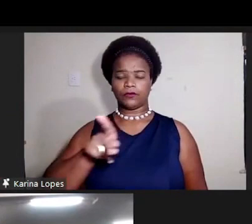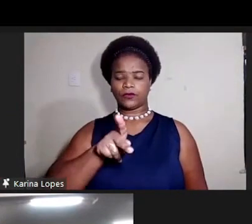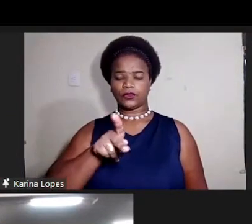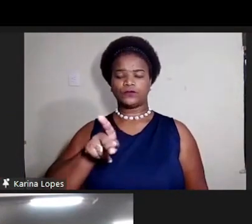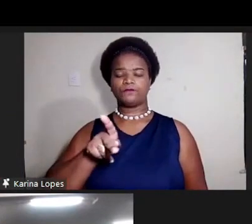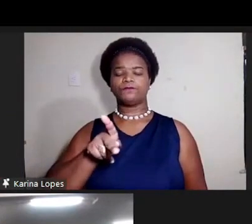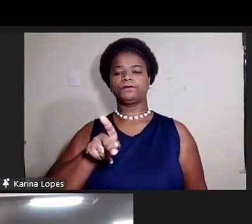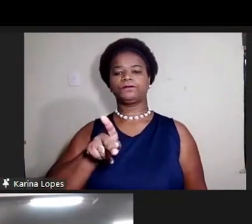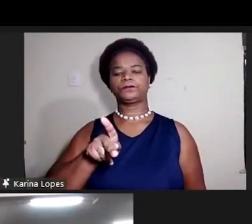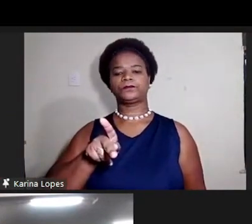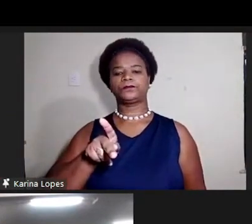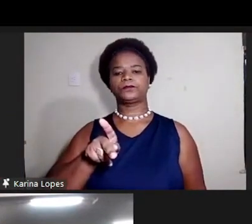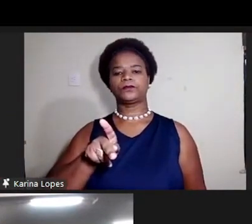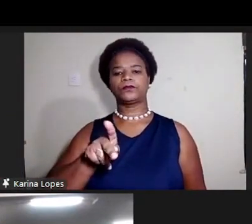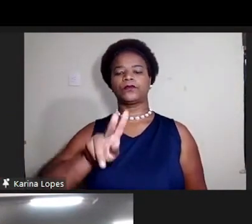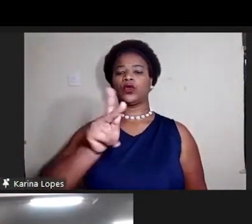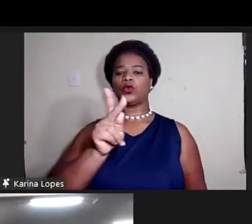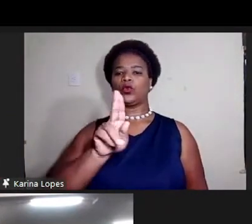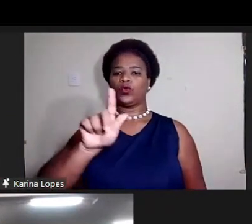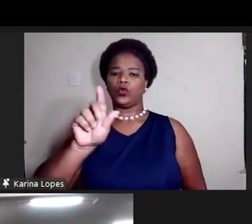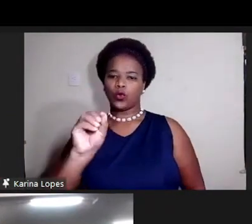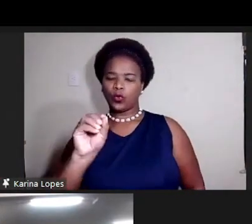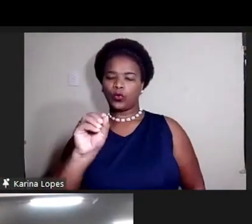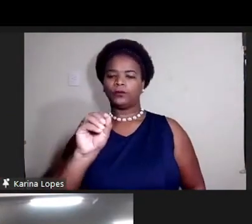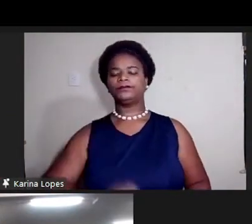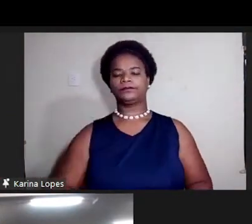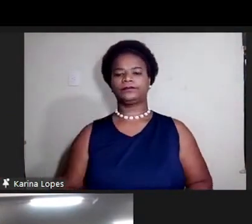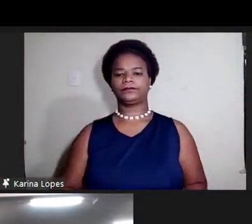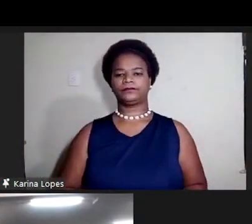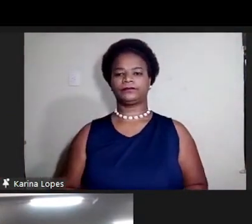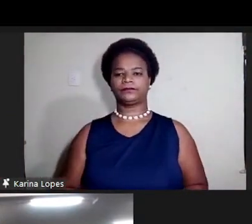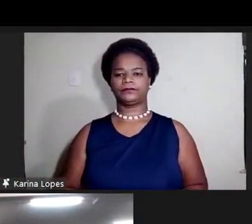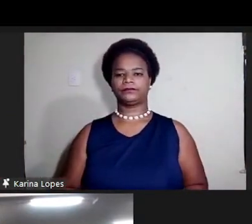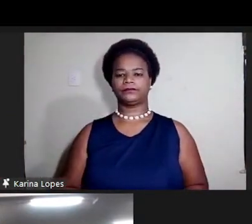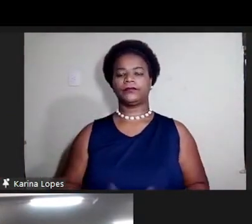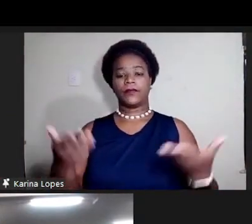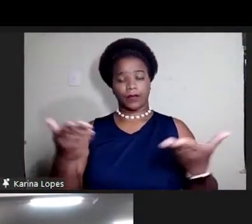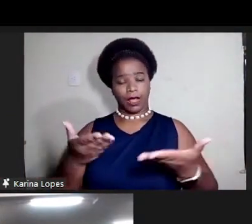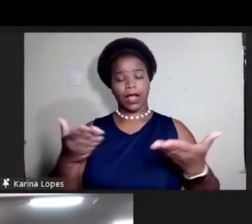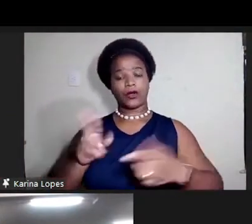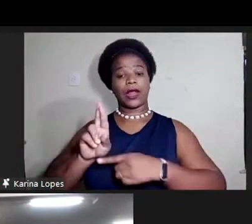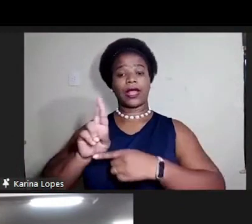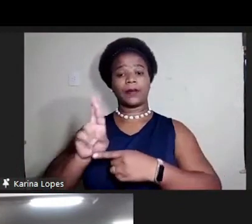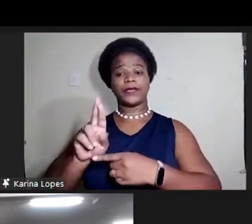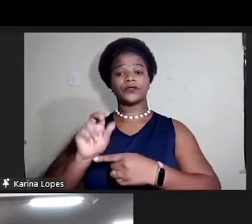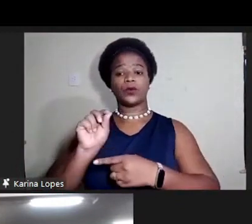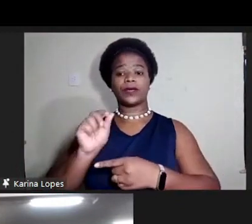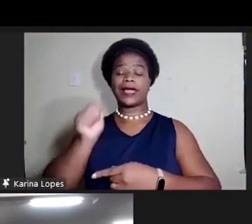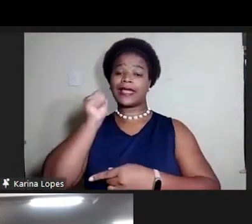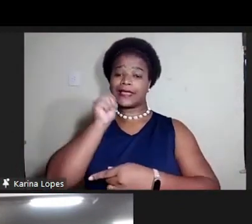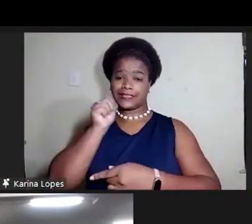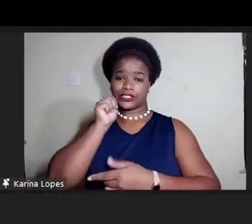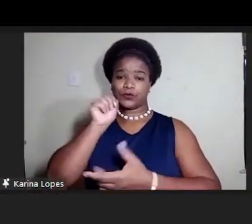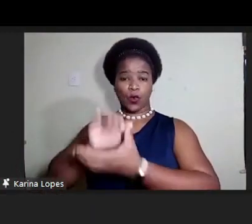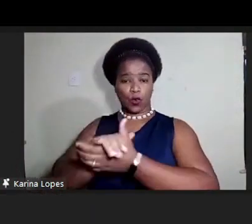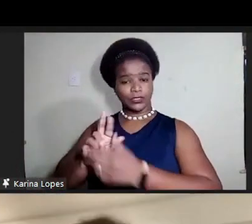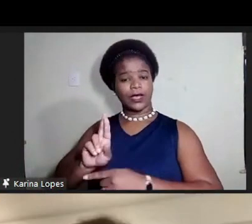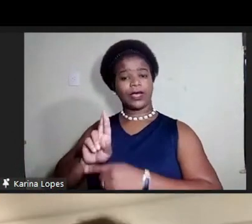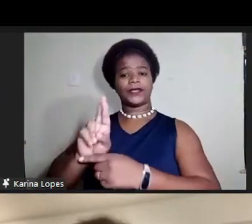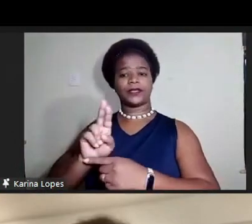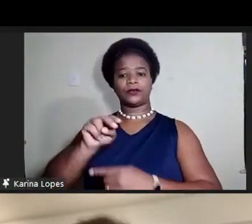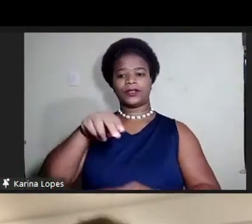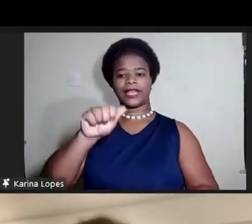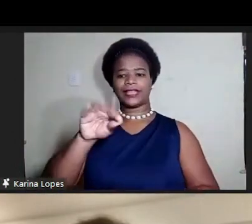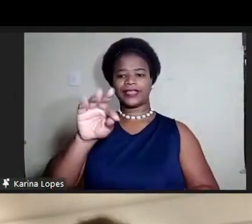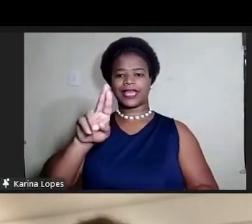Professor Hugo Campos Borges, em memória, aqui representado por sua esposa, Natécia Abraão.